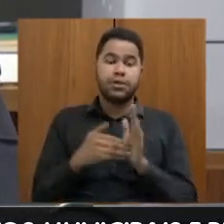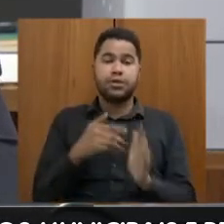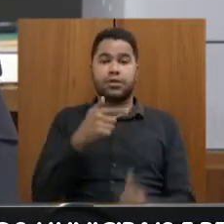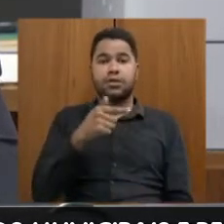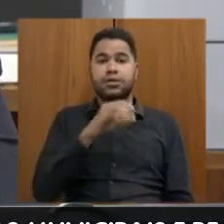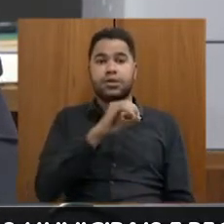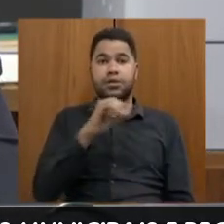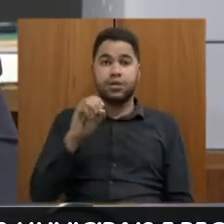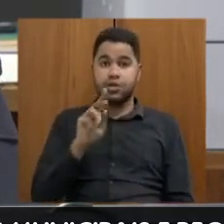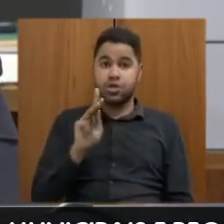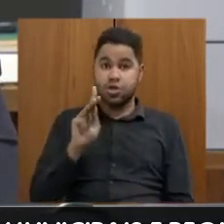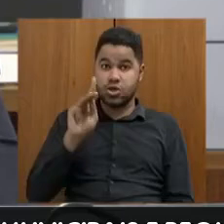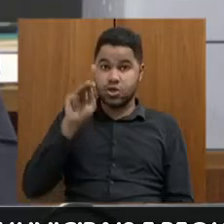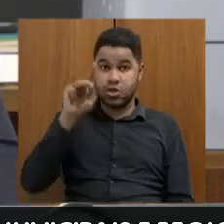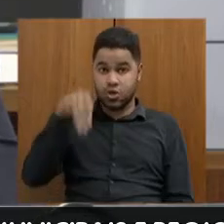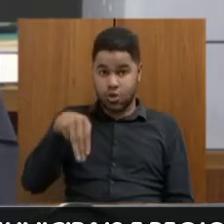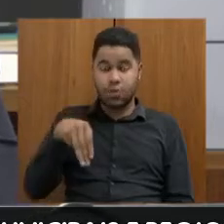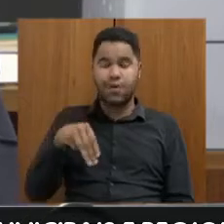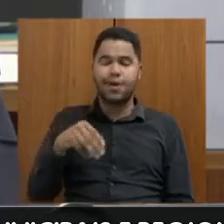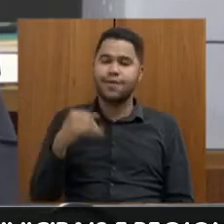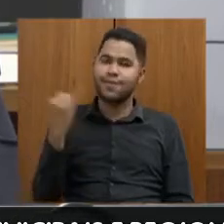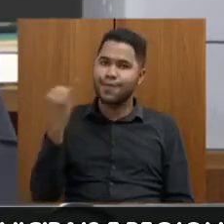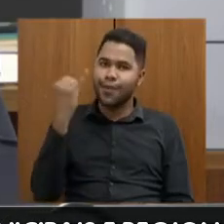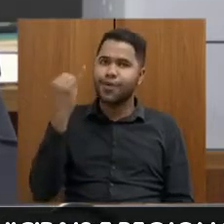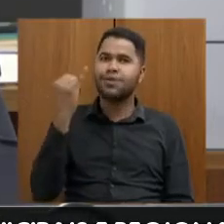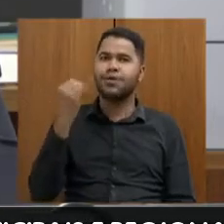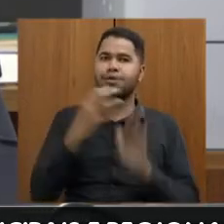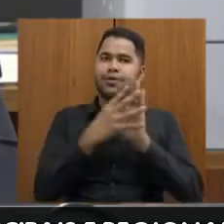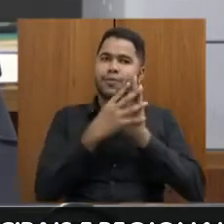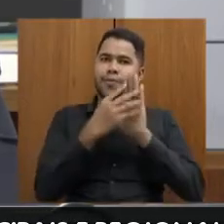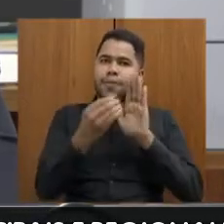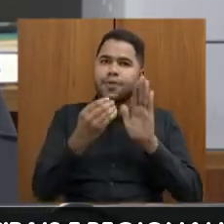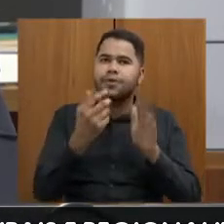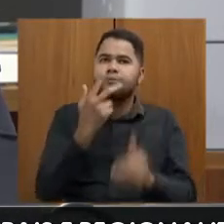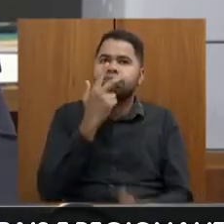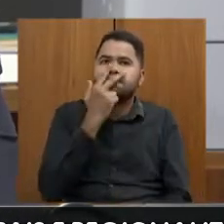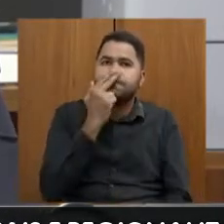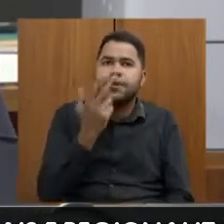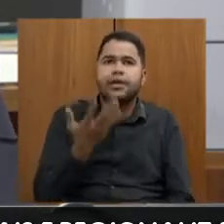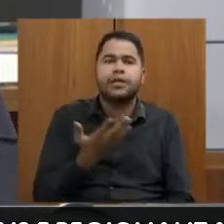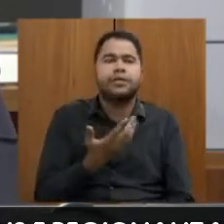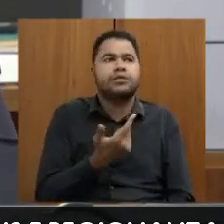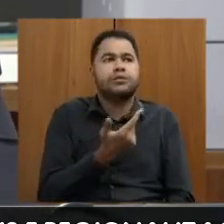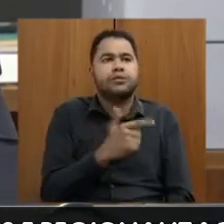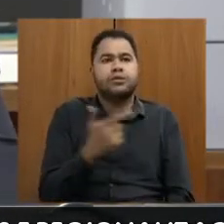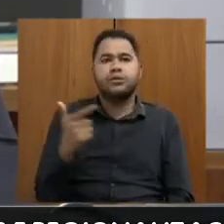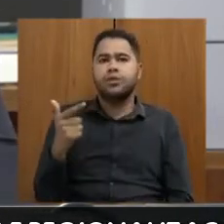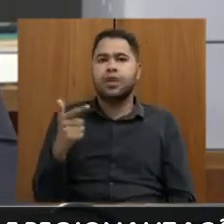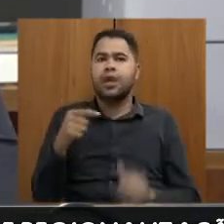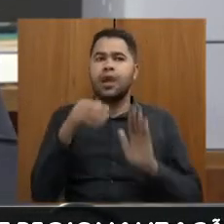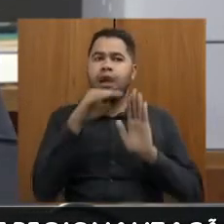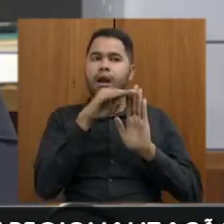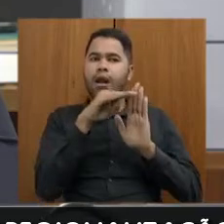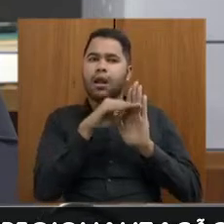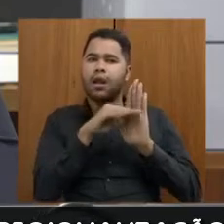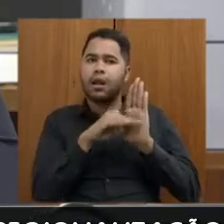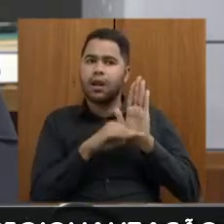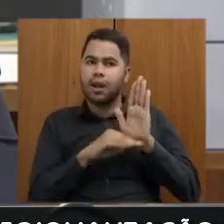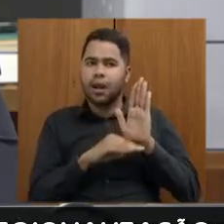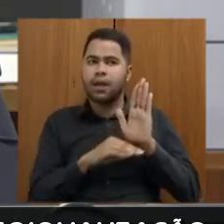eu acho que é muito importante esse modelo acho que não tem é mecanismo